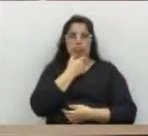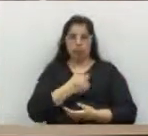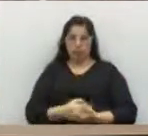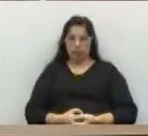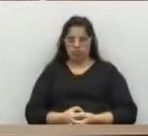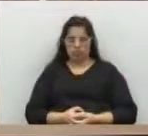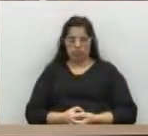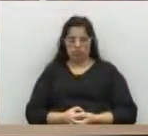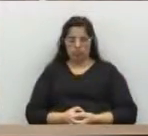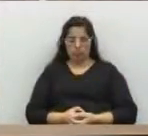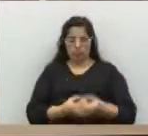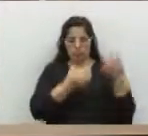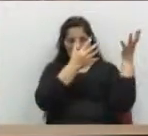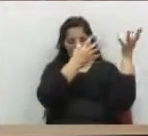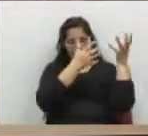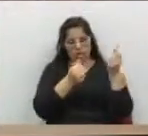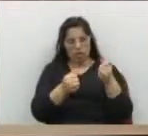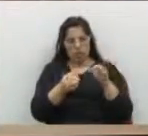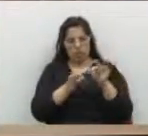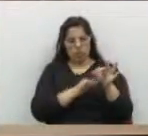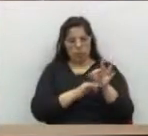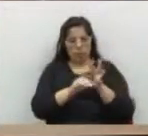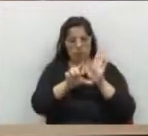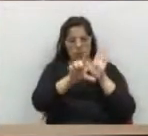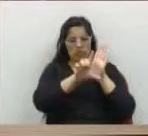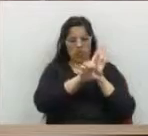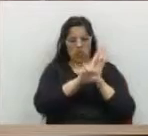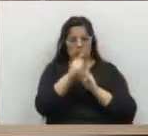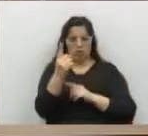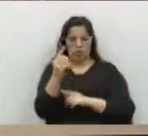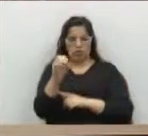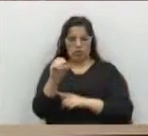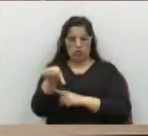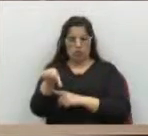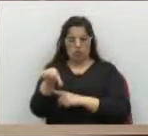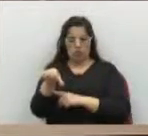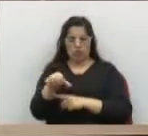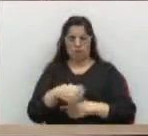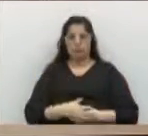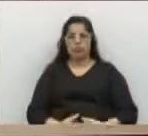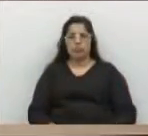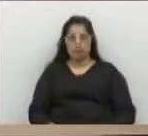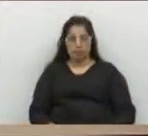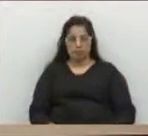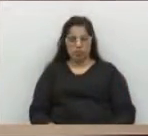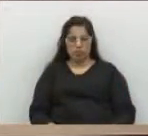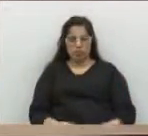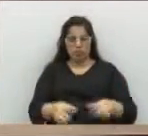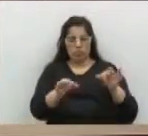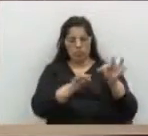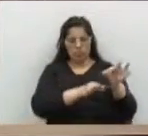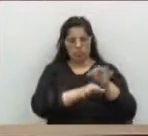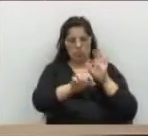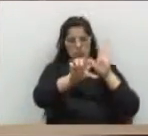Esta presidência recebe o projeto de lei número 109 e encaminha às comissões. Projeto